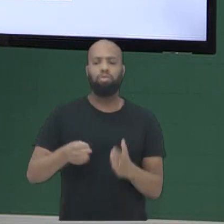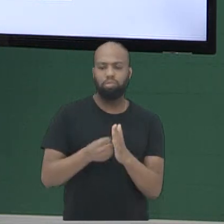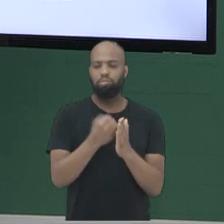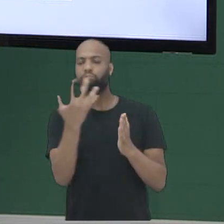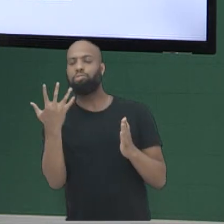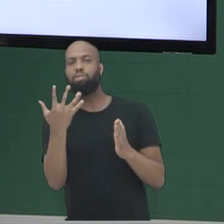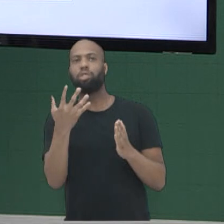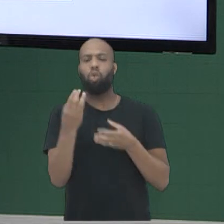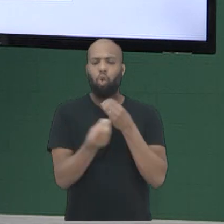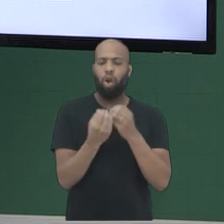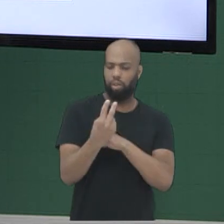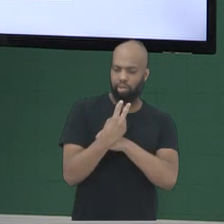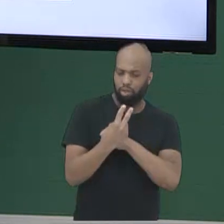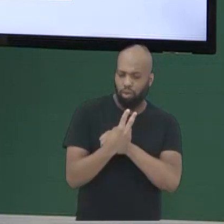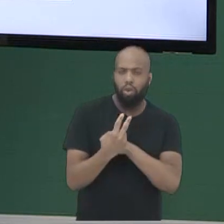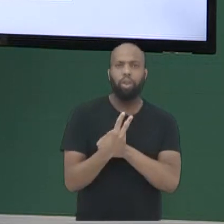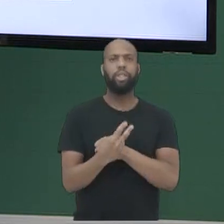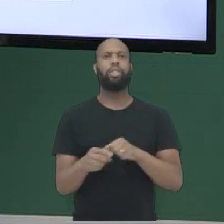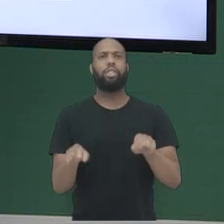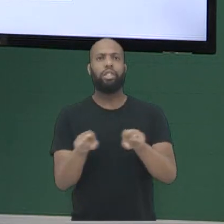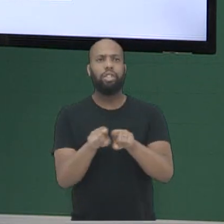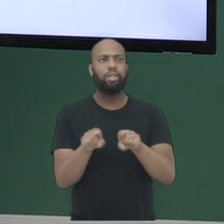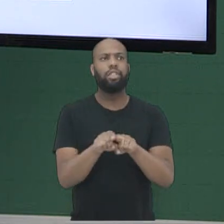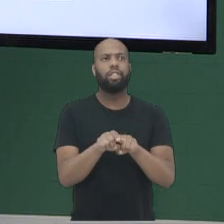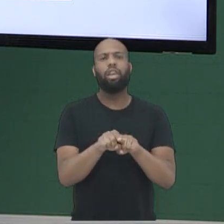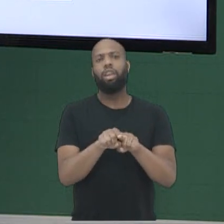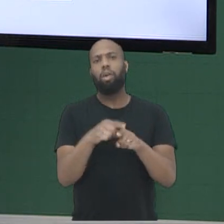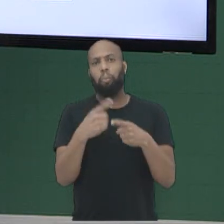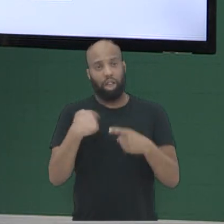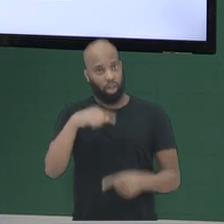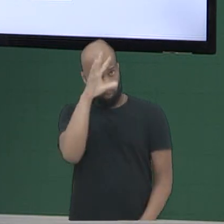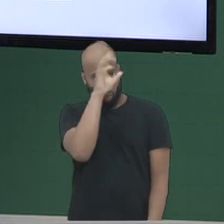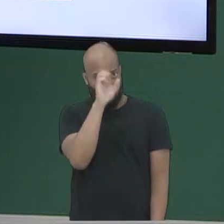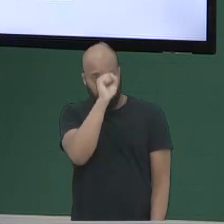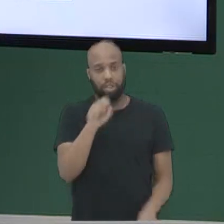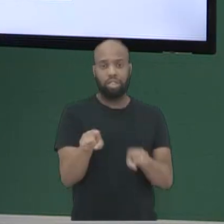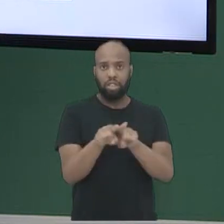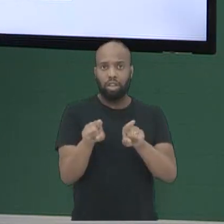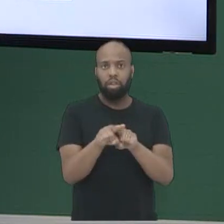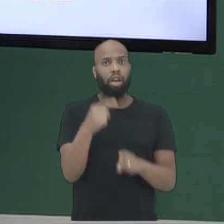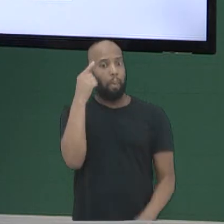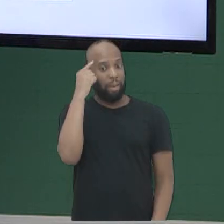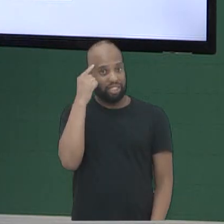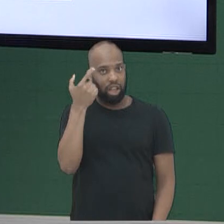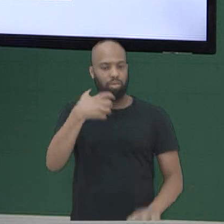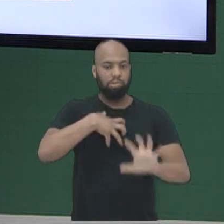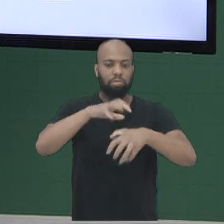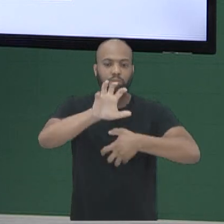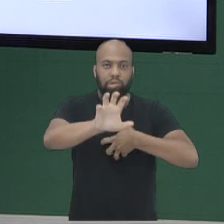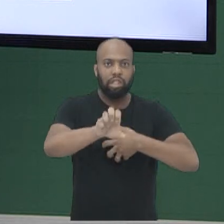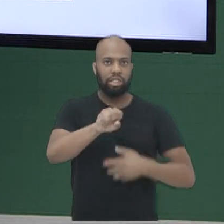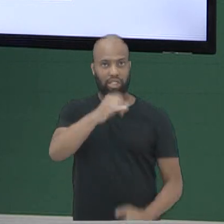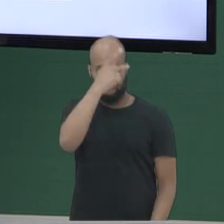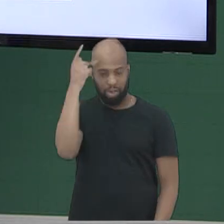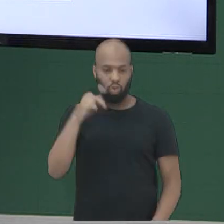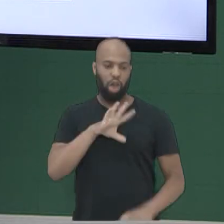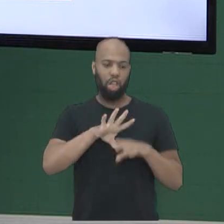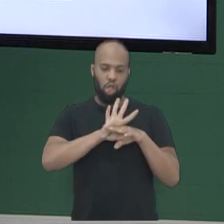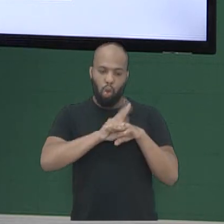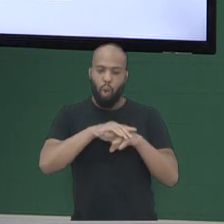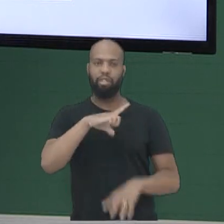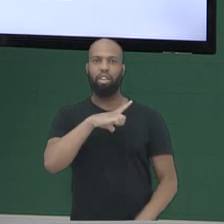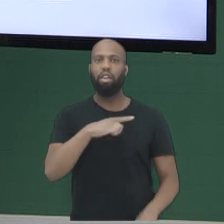os obstáculos, apesar de difíceis, fizeram muita diferença para a minha vida, né? Só esse exemplo que eu dei para vocês me